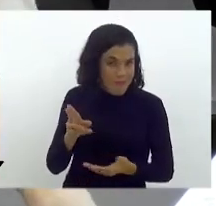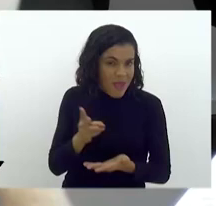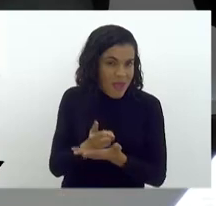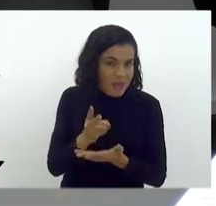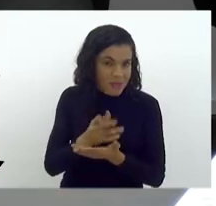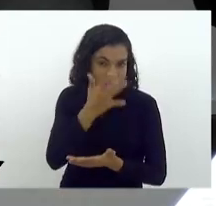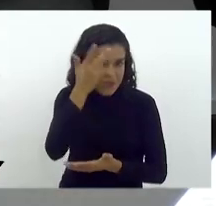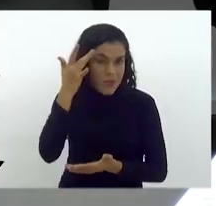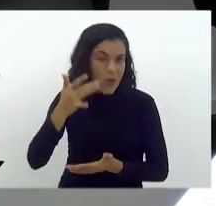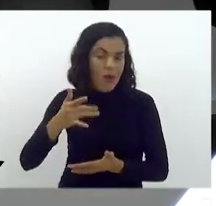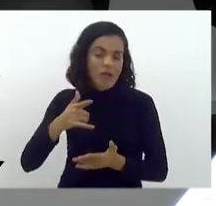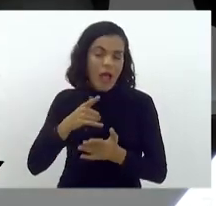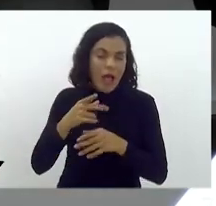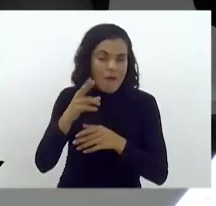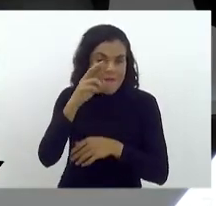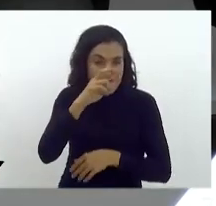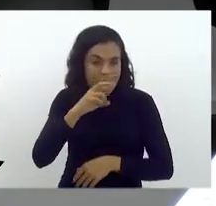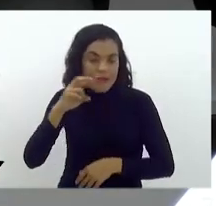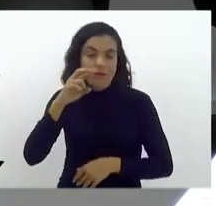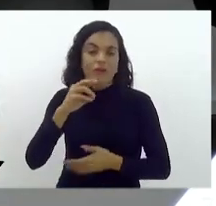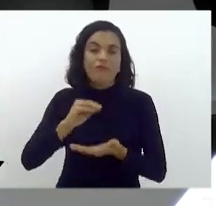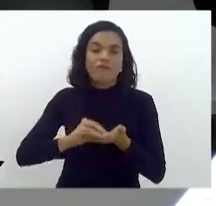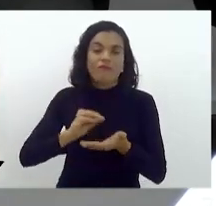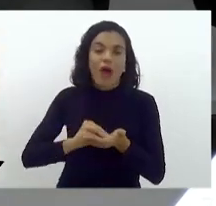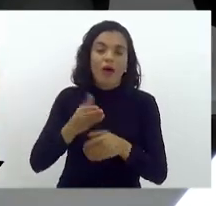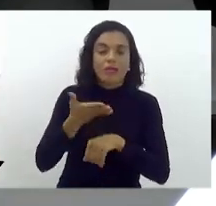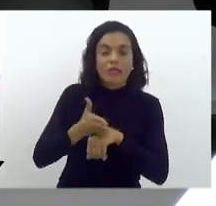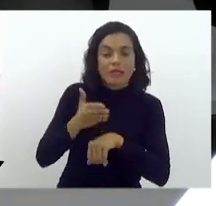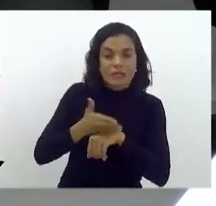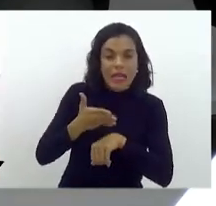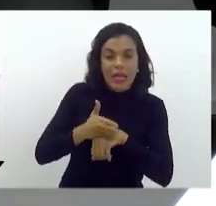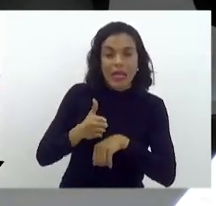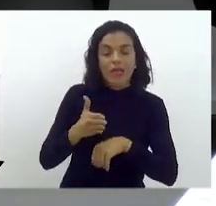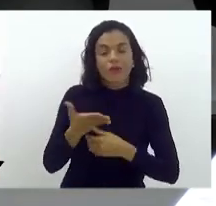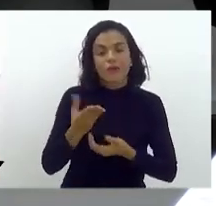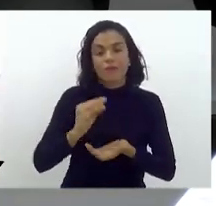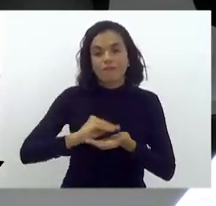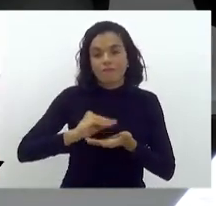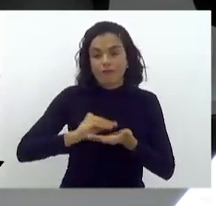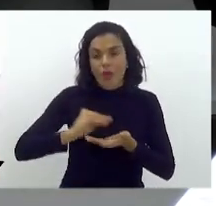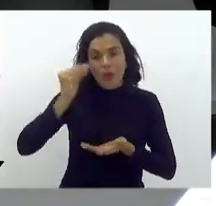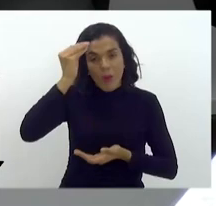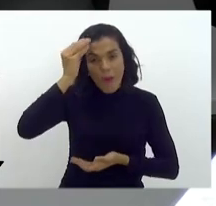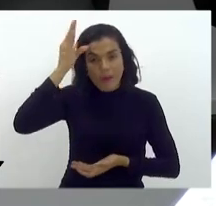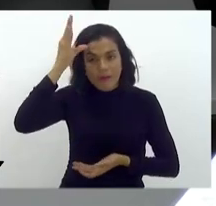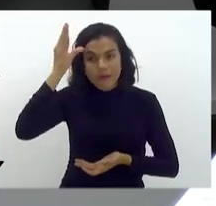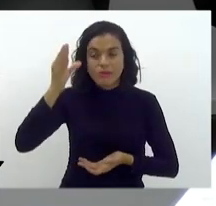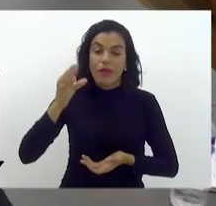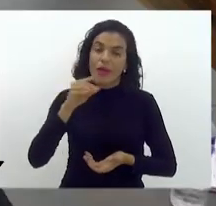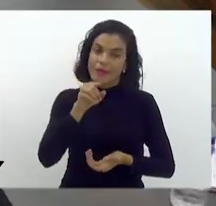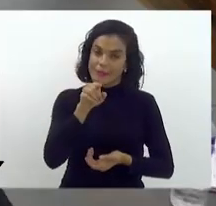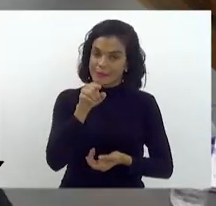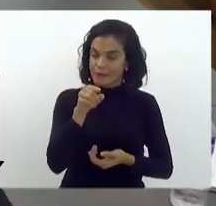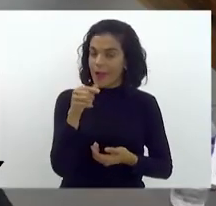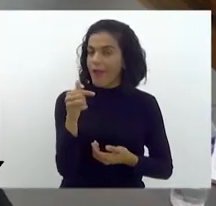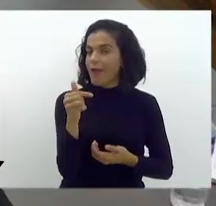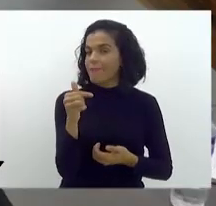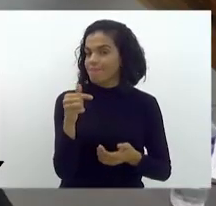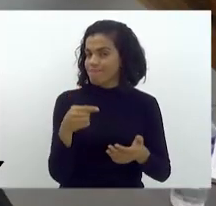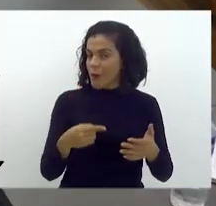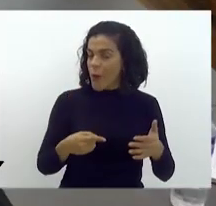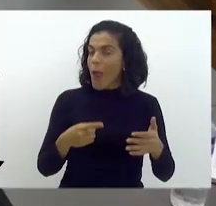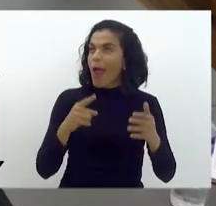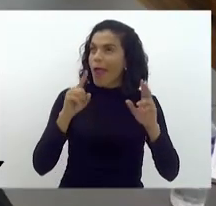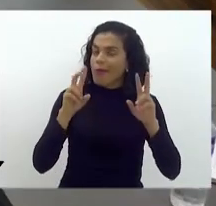investigando não são não são por falta disso por falta de Treinamento isso é um ponto que a gente